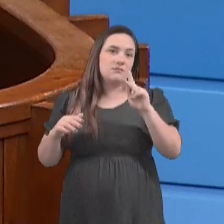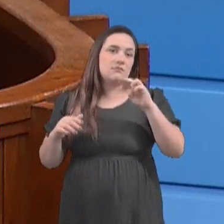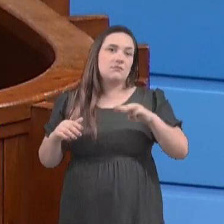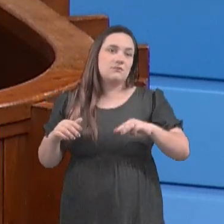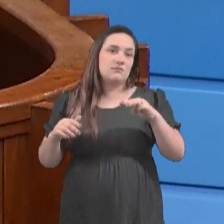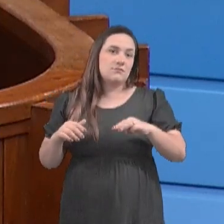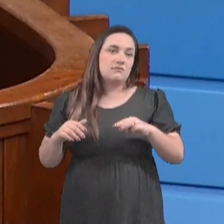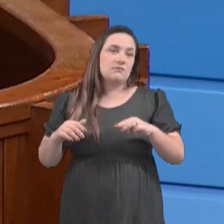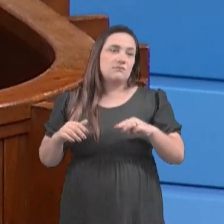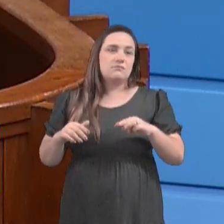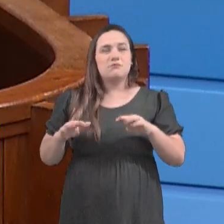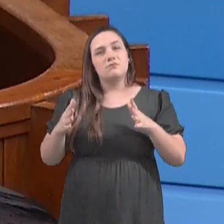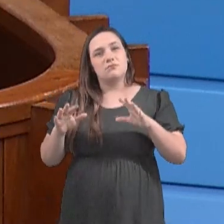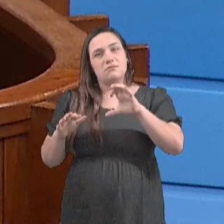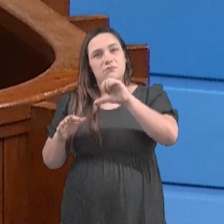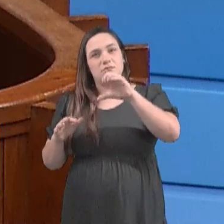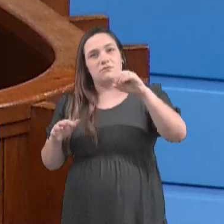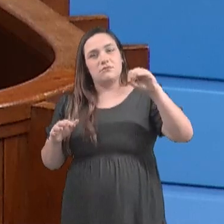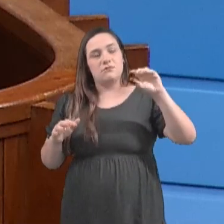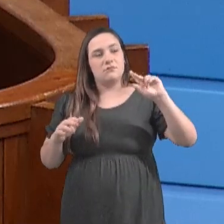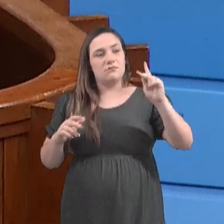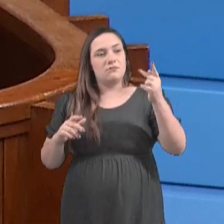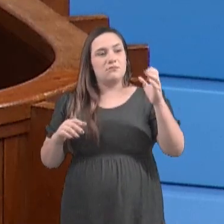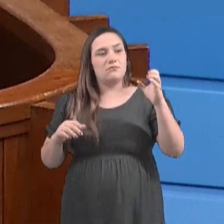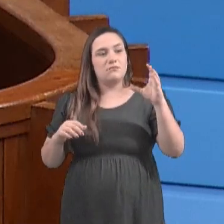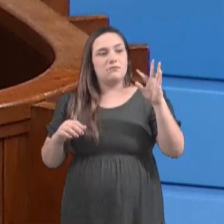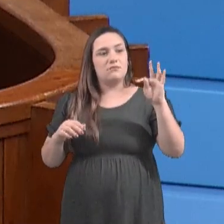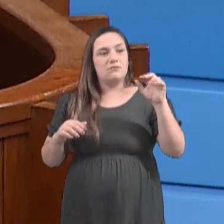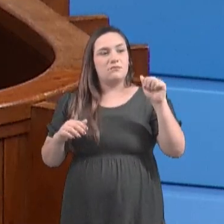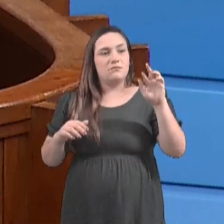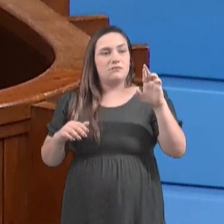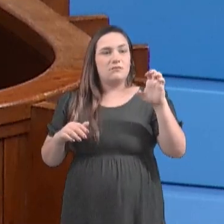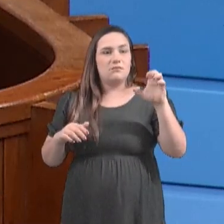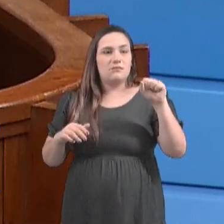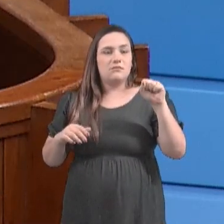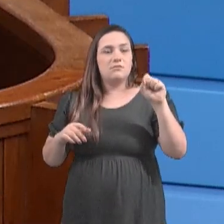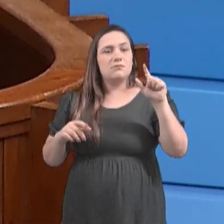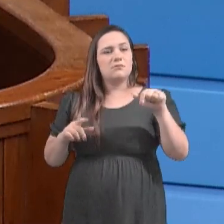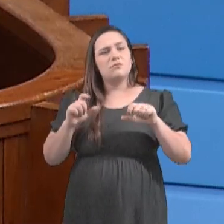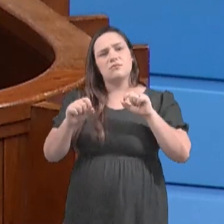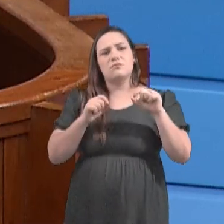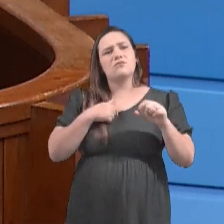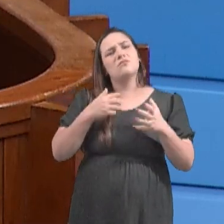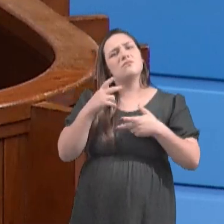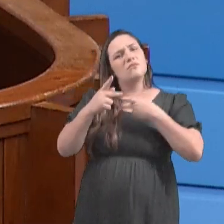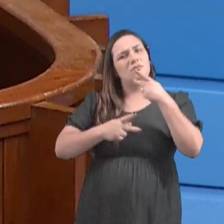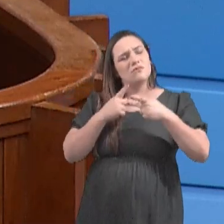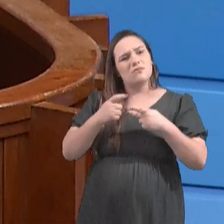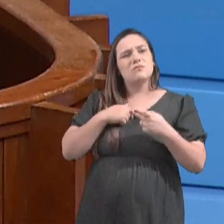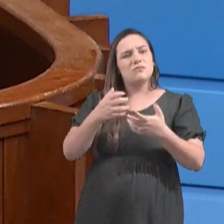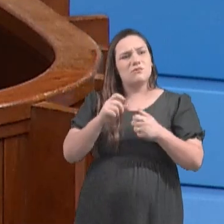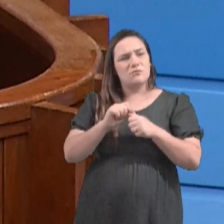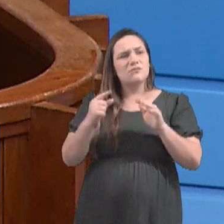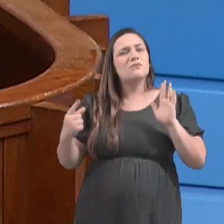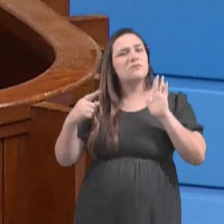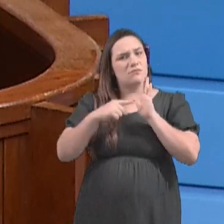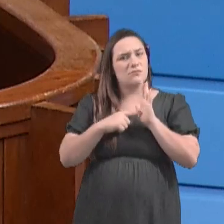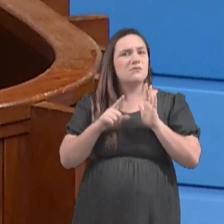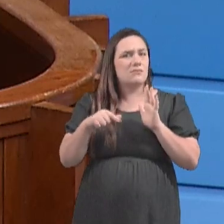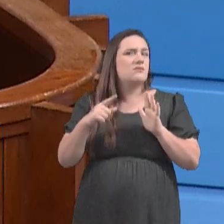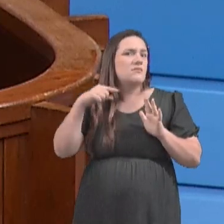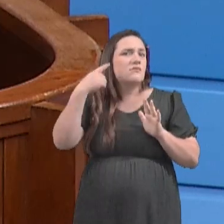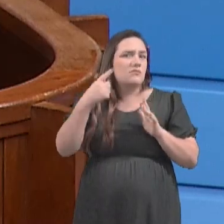quilômetros, cerca de 900 hectares. E o que eu venho colocar aqui? Além de denunciar o absurdo que